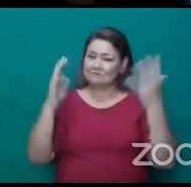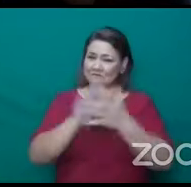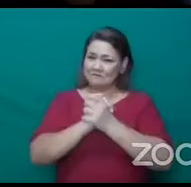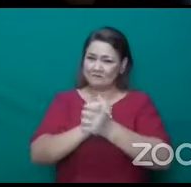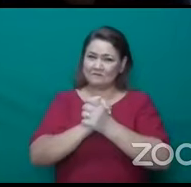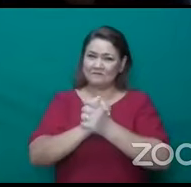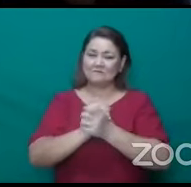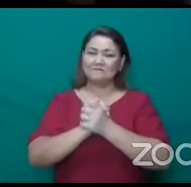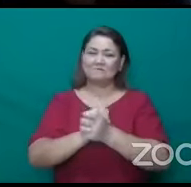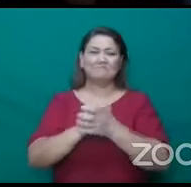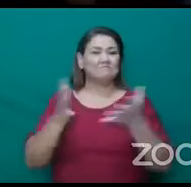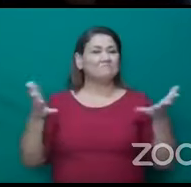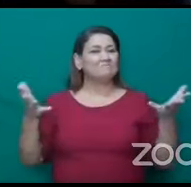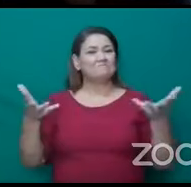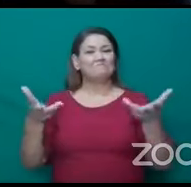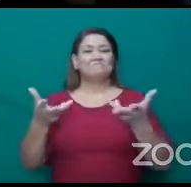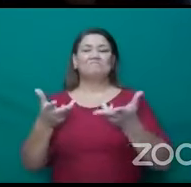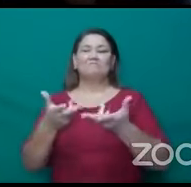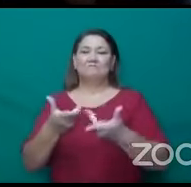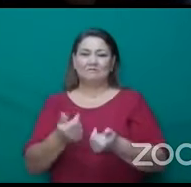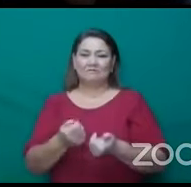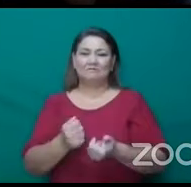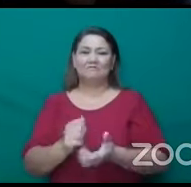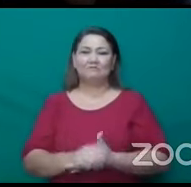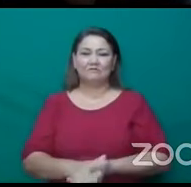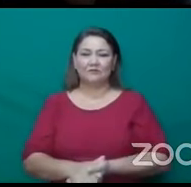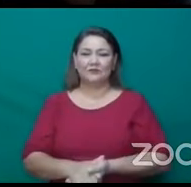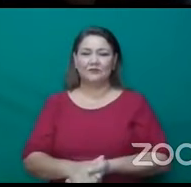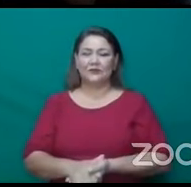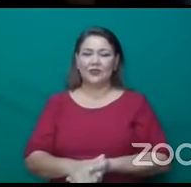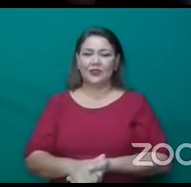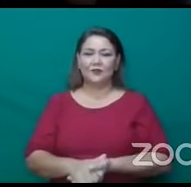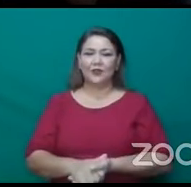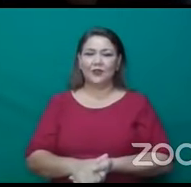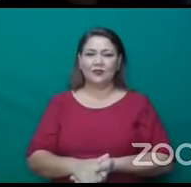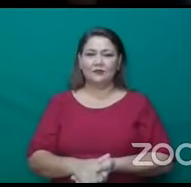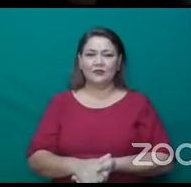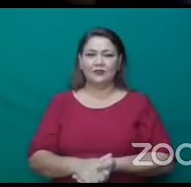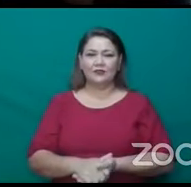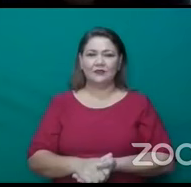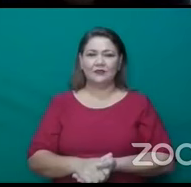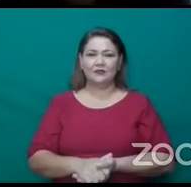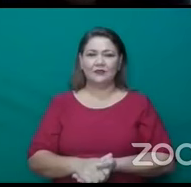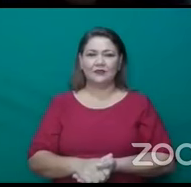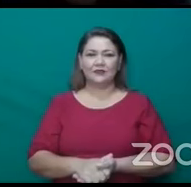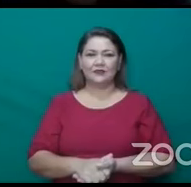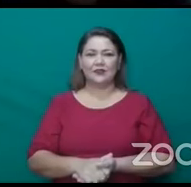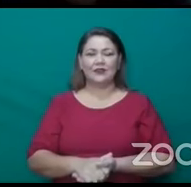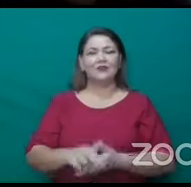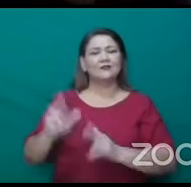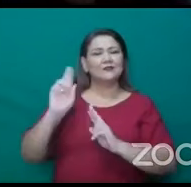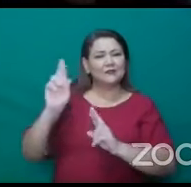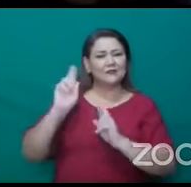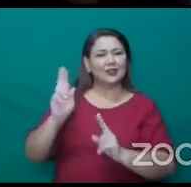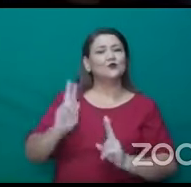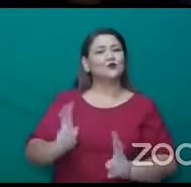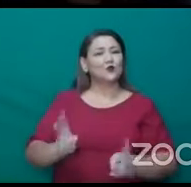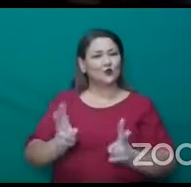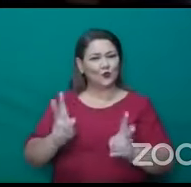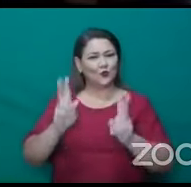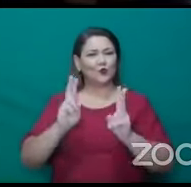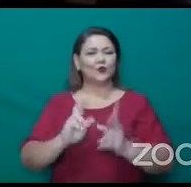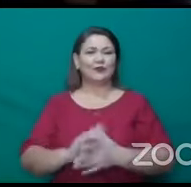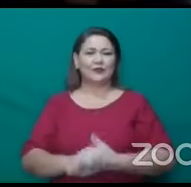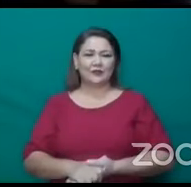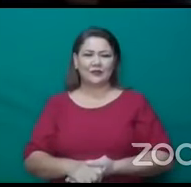achei excepcional. Eu acho que tem muito fôlego ainda para muitos festivais, para tudo mais. Espero que tenha uma continuação. Né? Além do que